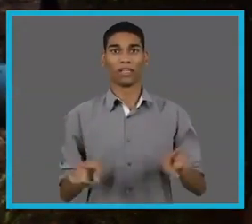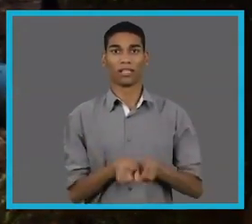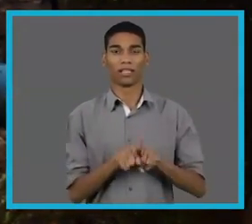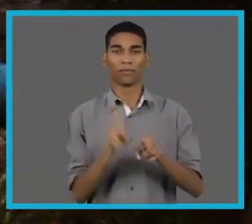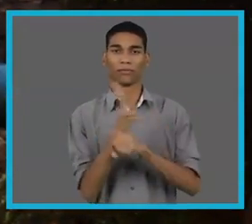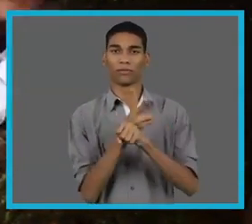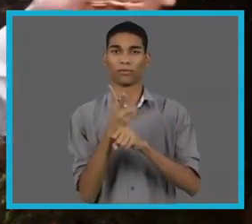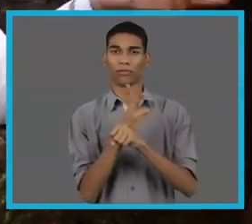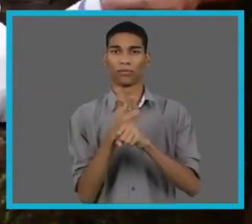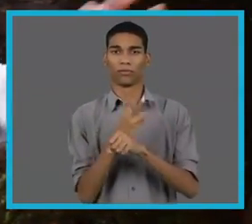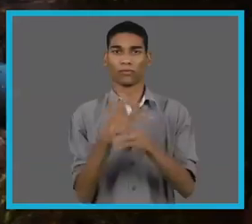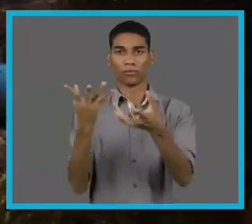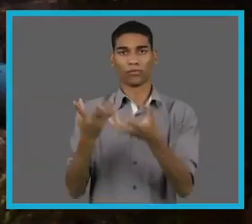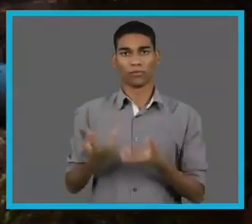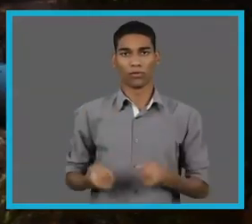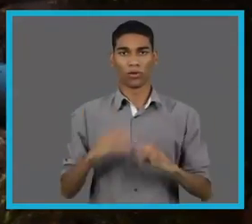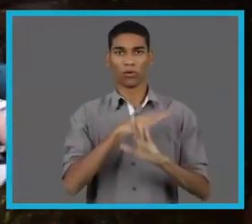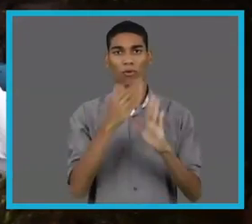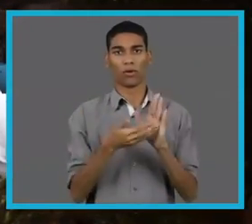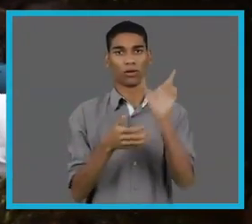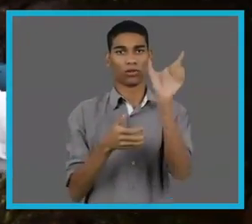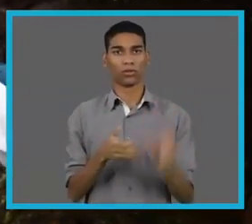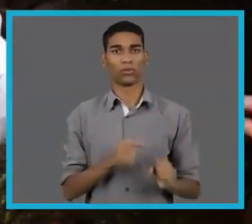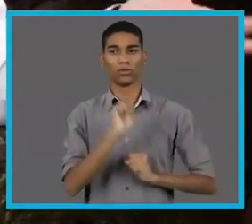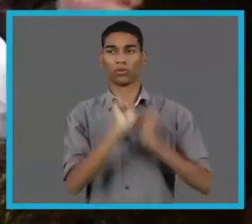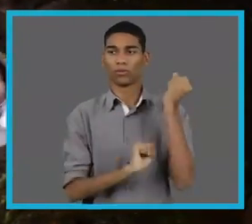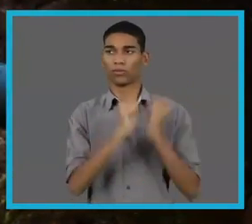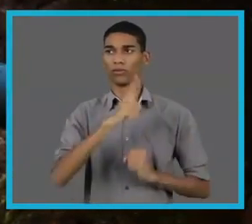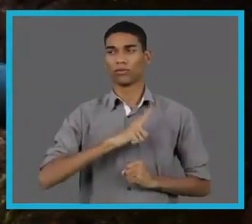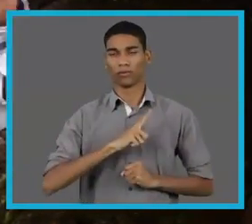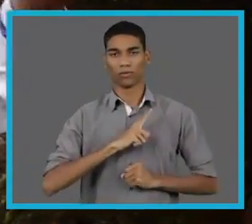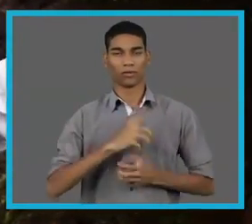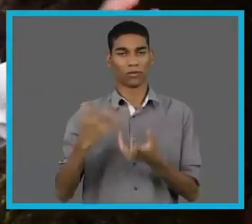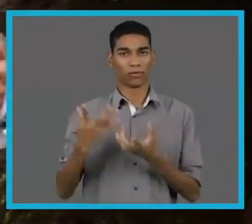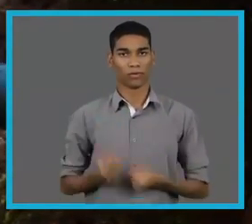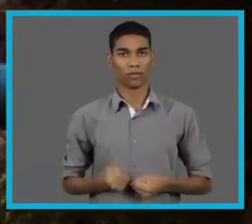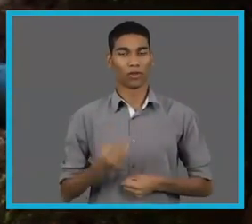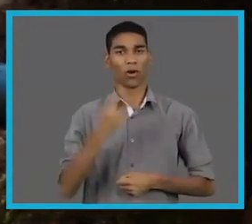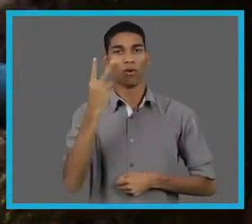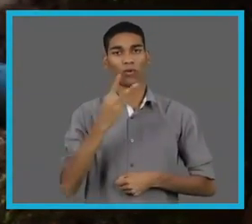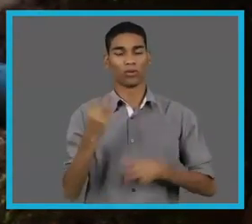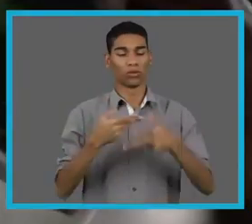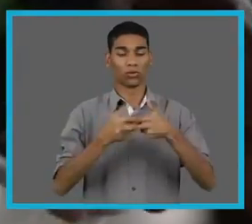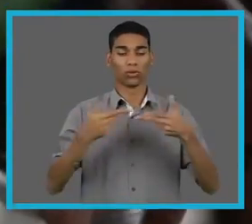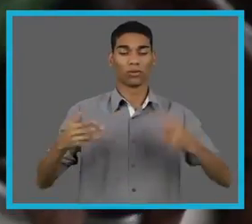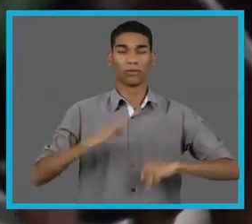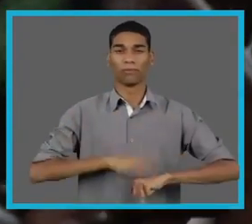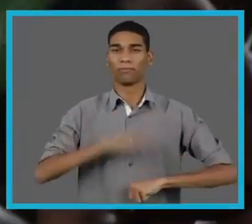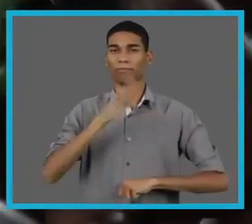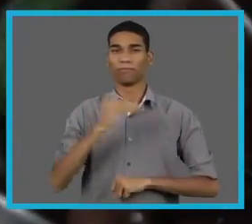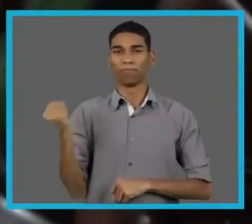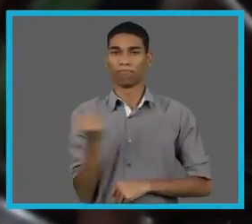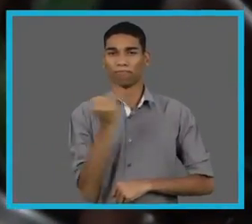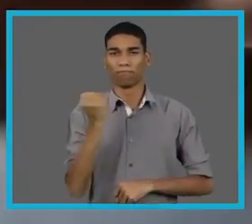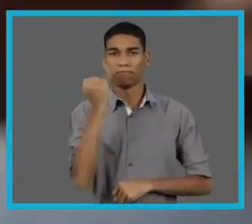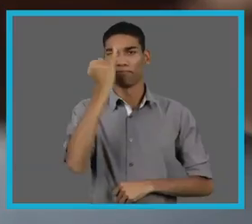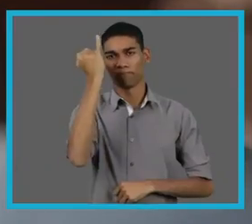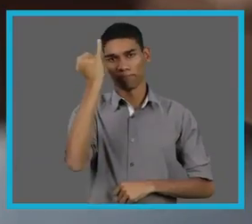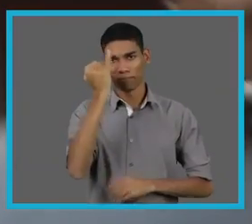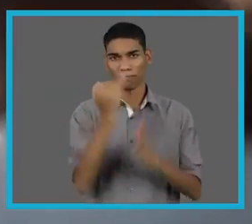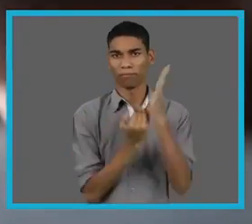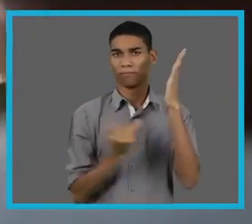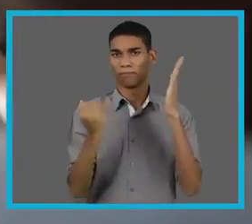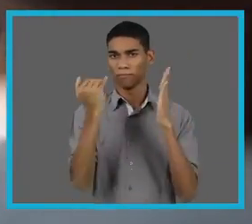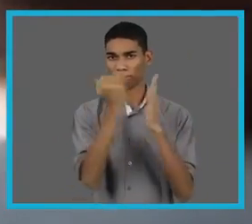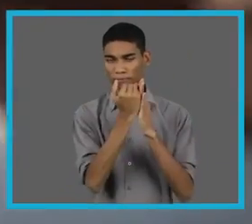da produção e buscar o ganho que todo empresário procura, né? Todo empreendedor busca. Os dois fatores mais importantes